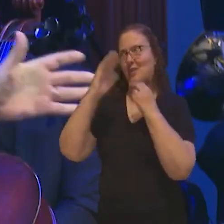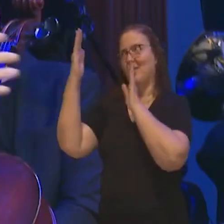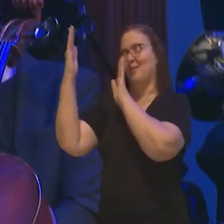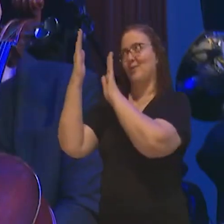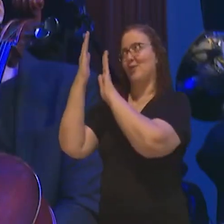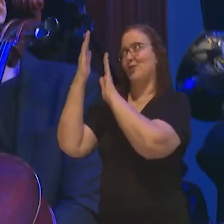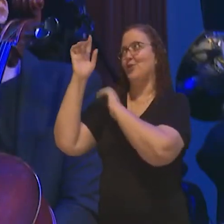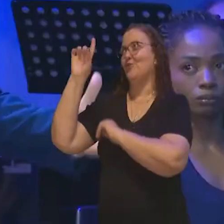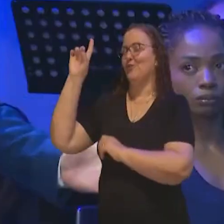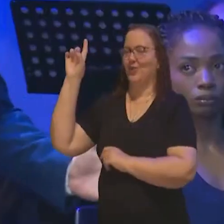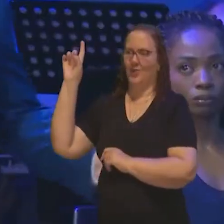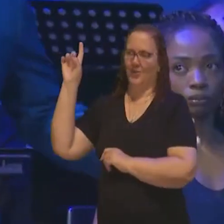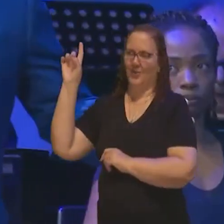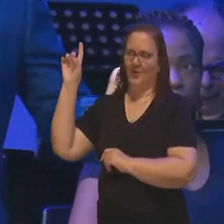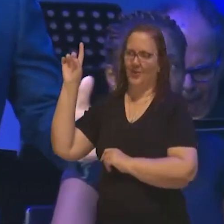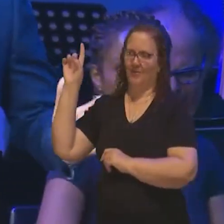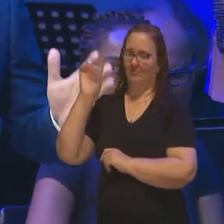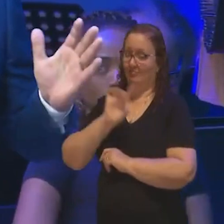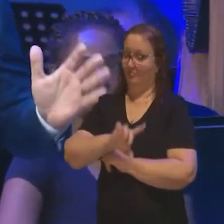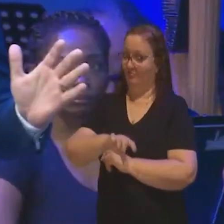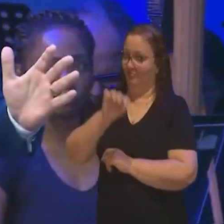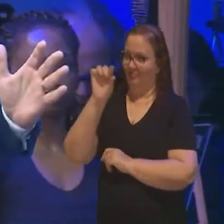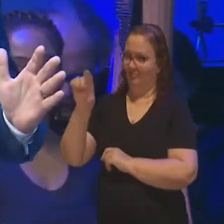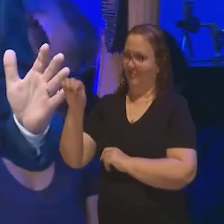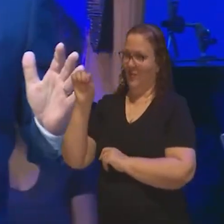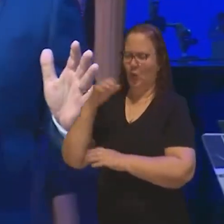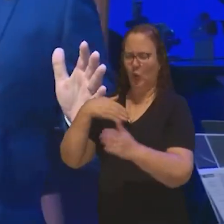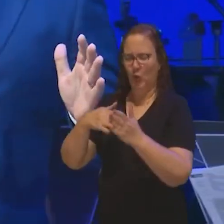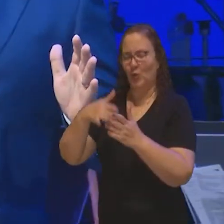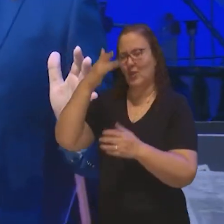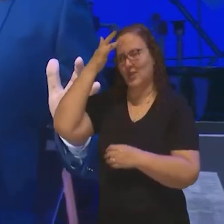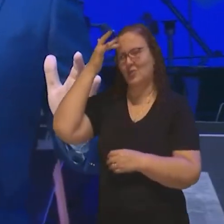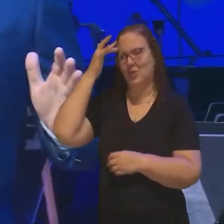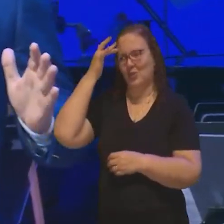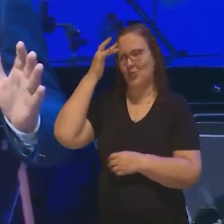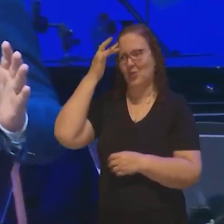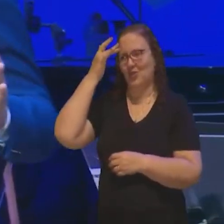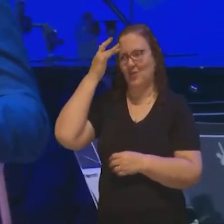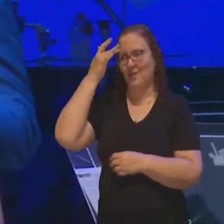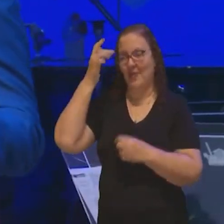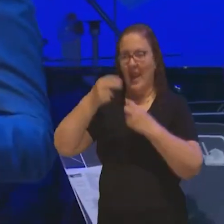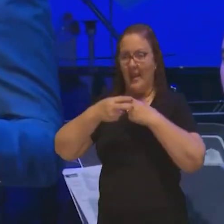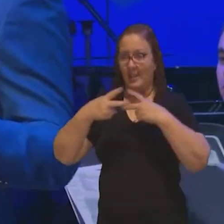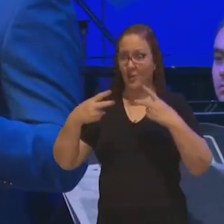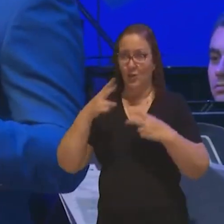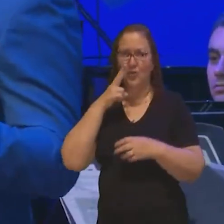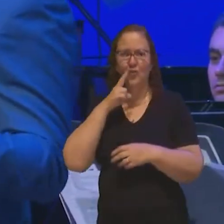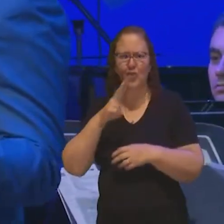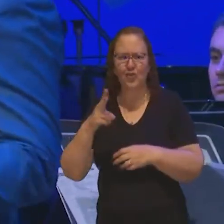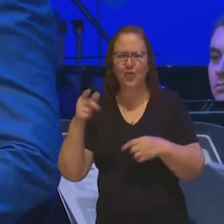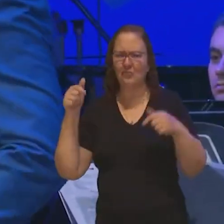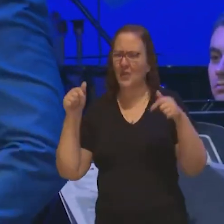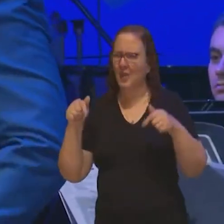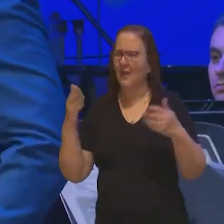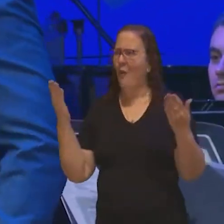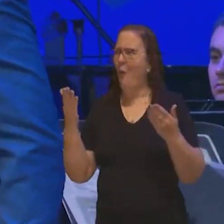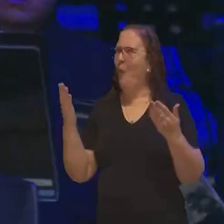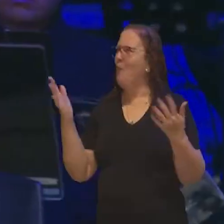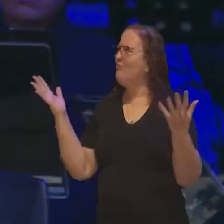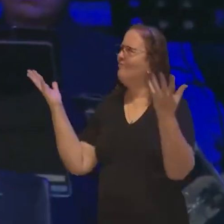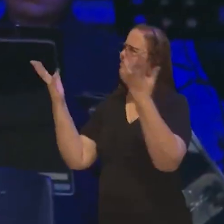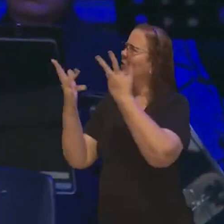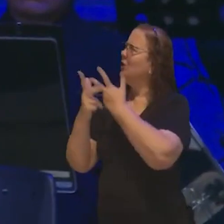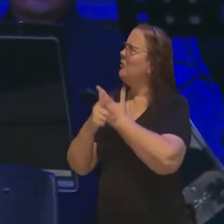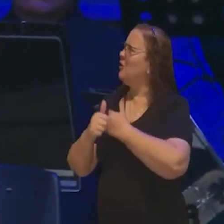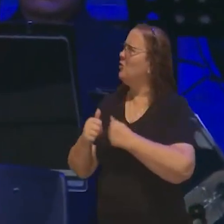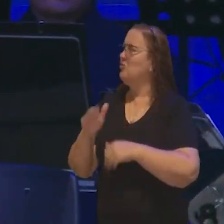Tudo isso que nós vimos aqui tem uma razão. Foi uma noite belíssima, sim. Talvez você